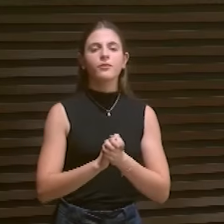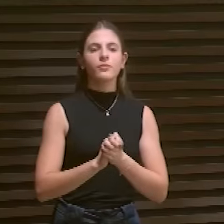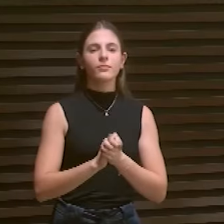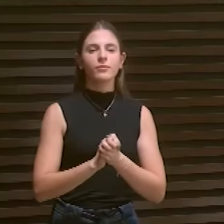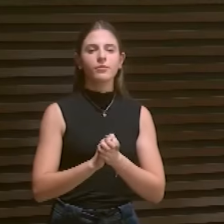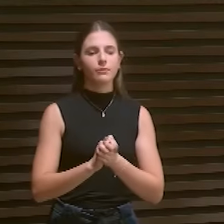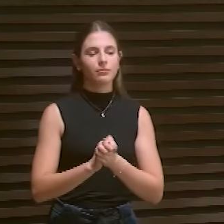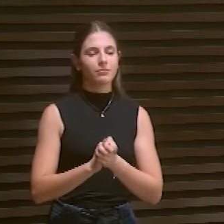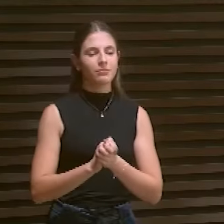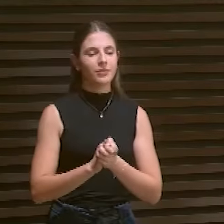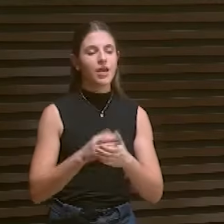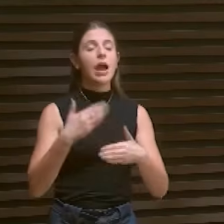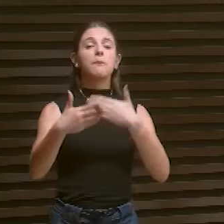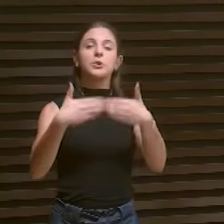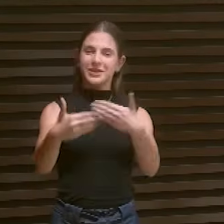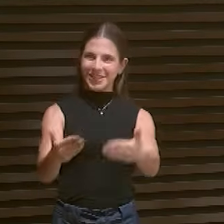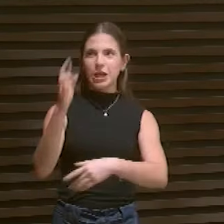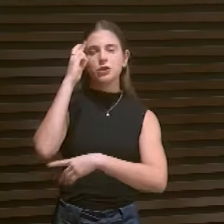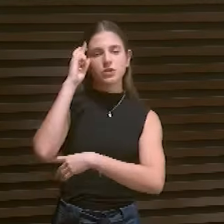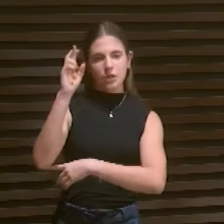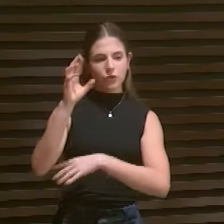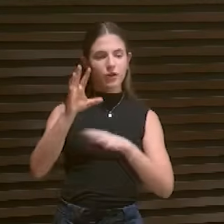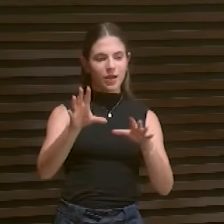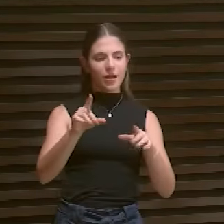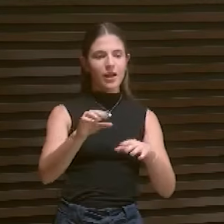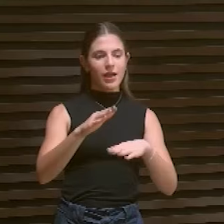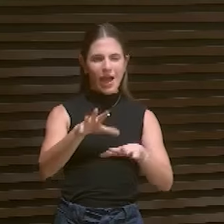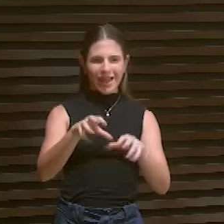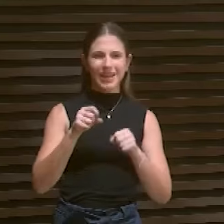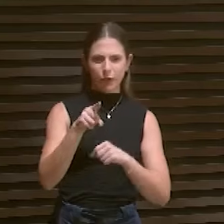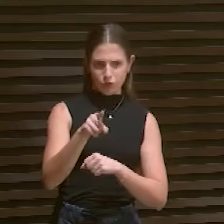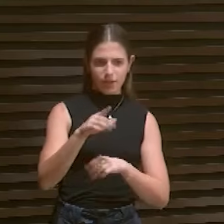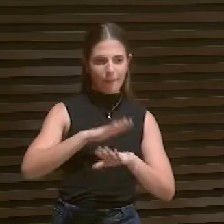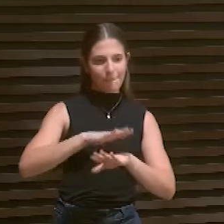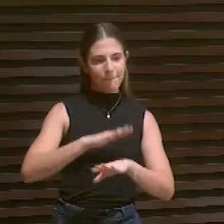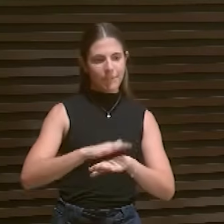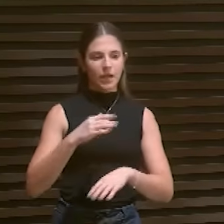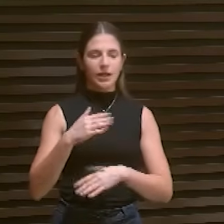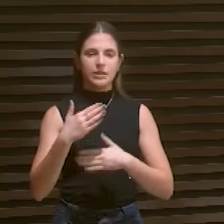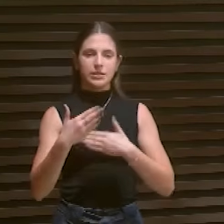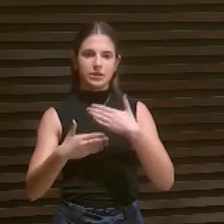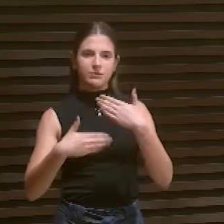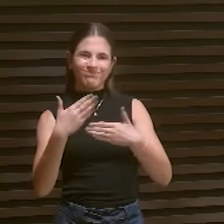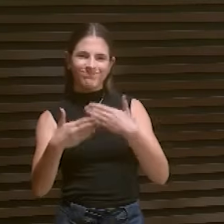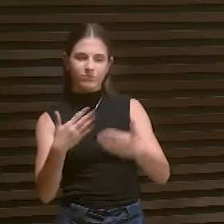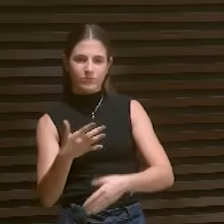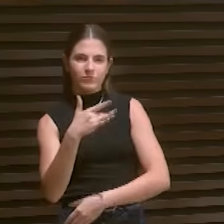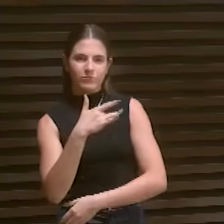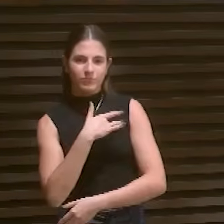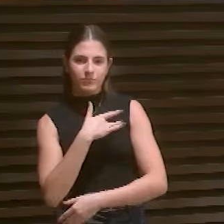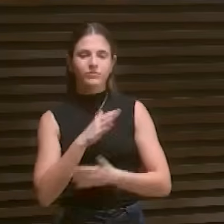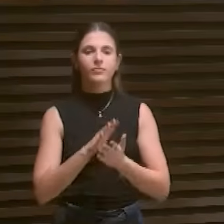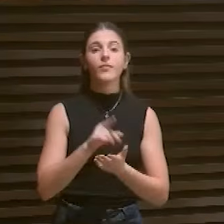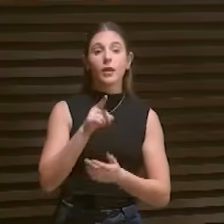atrai você mais do que o crescimento na piedade? Você estima e